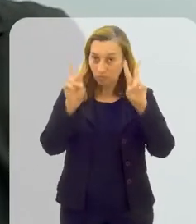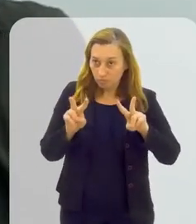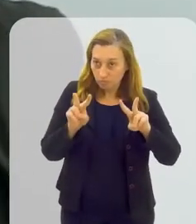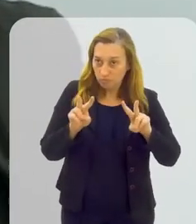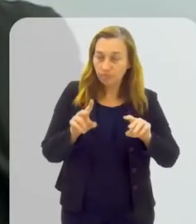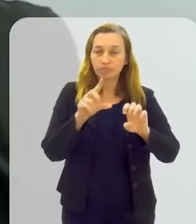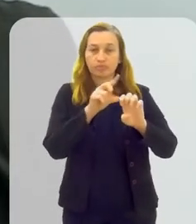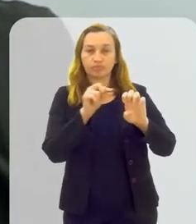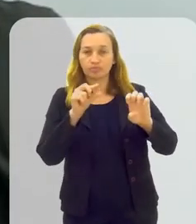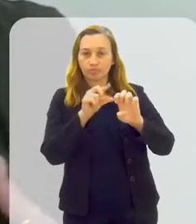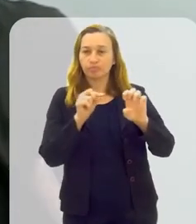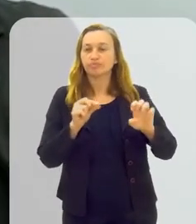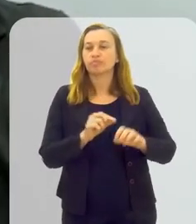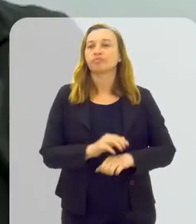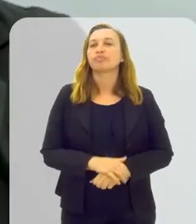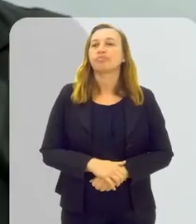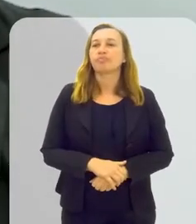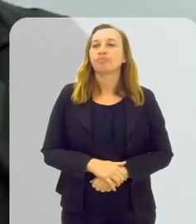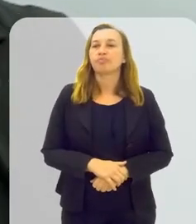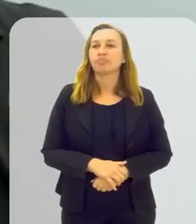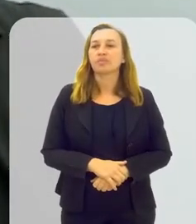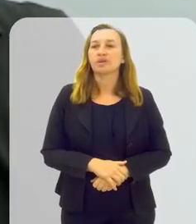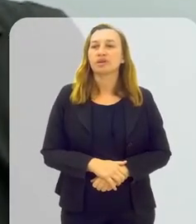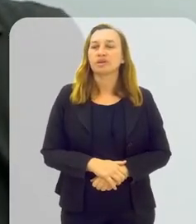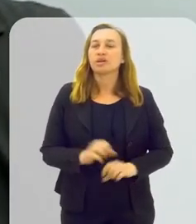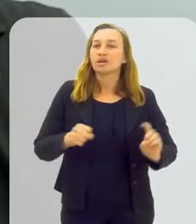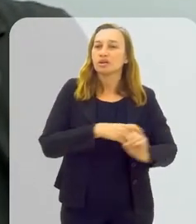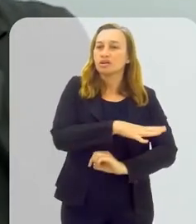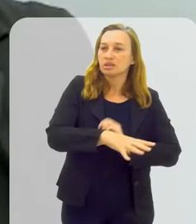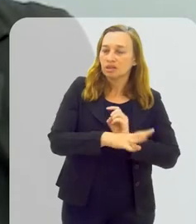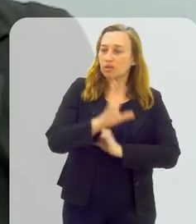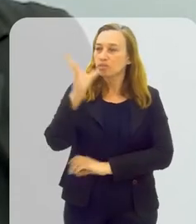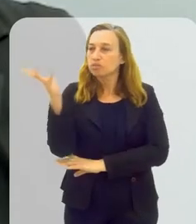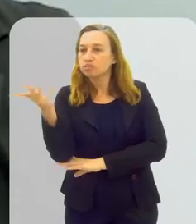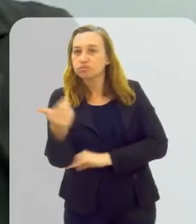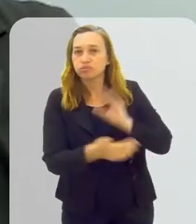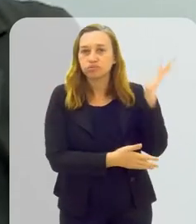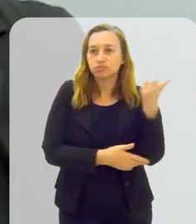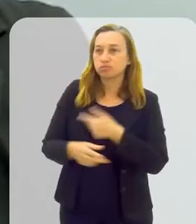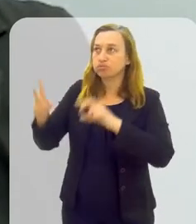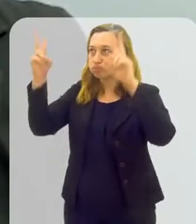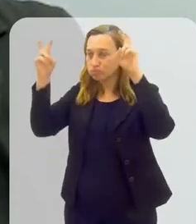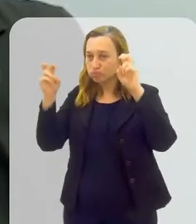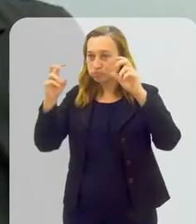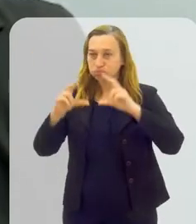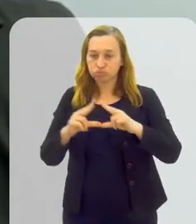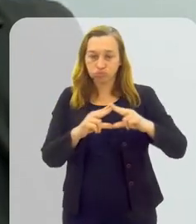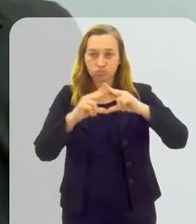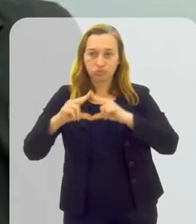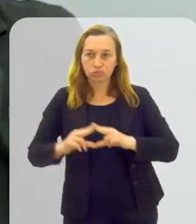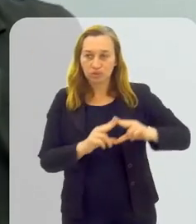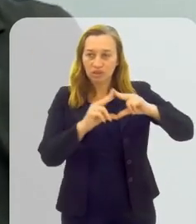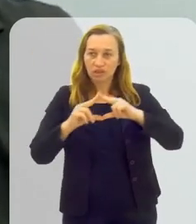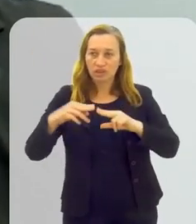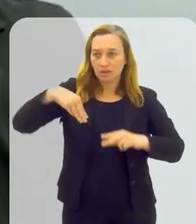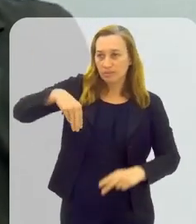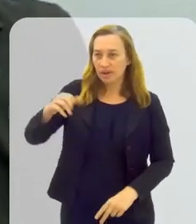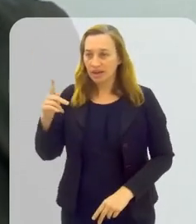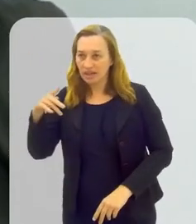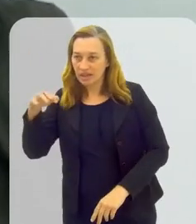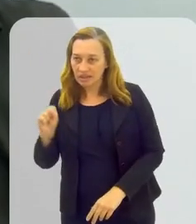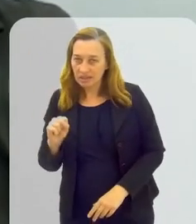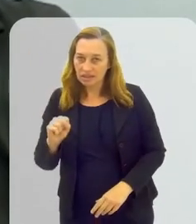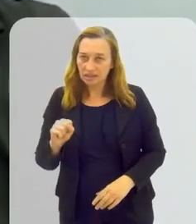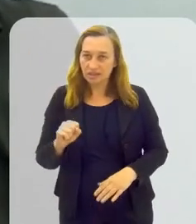do olhar para o empreendedor para a questão Social e Ambiental desse tema da reciclagem as máquinas